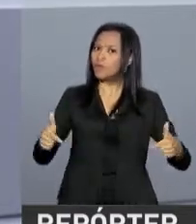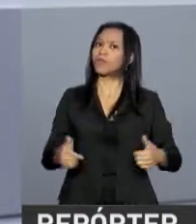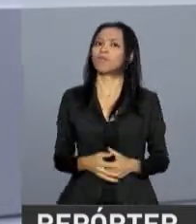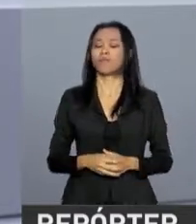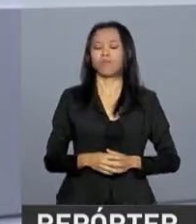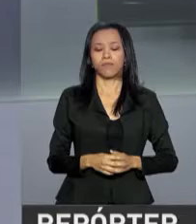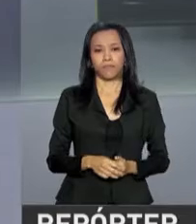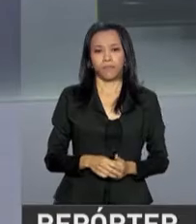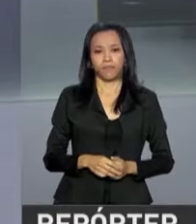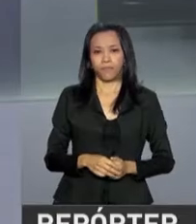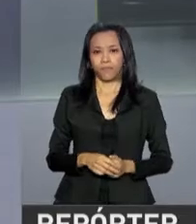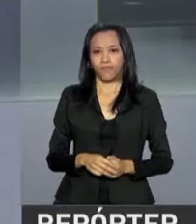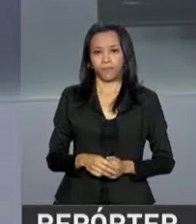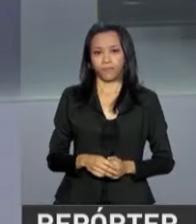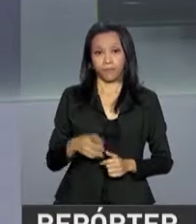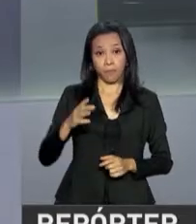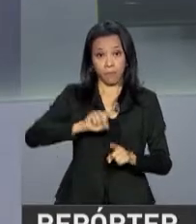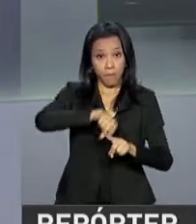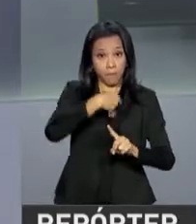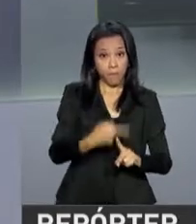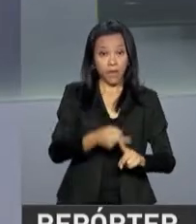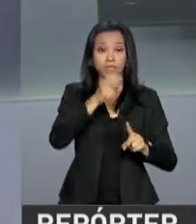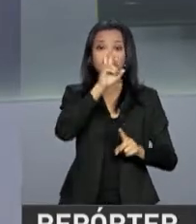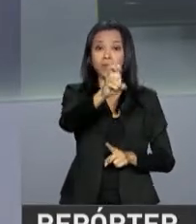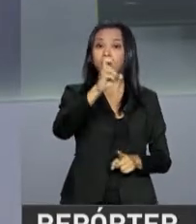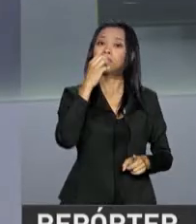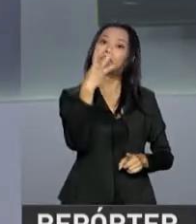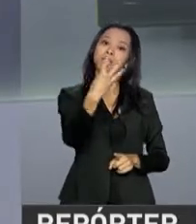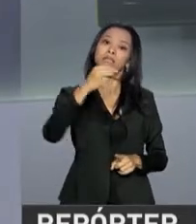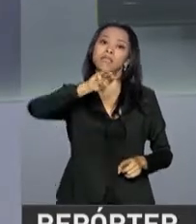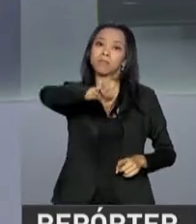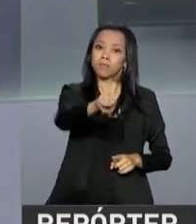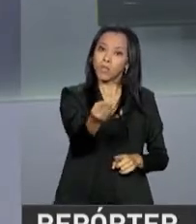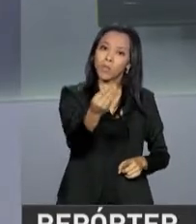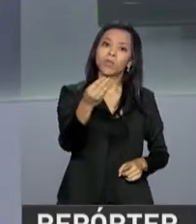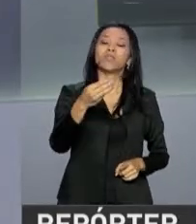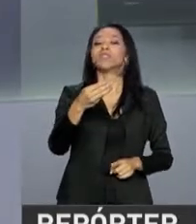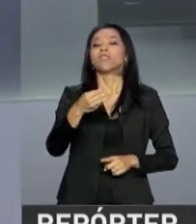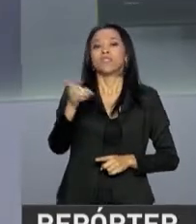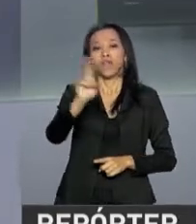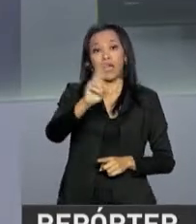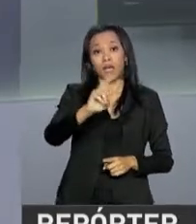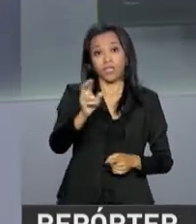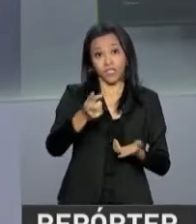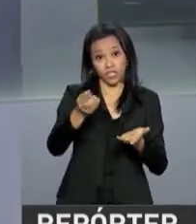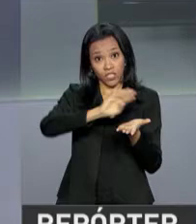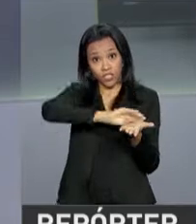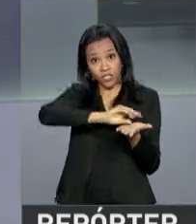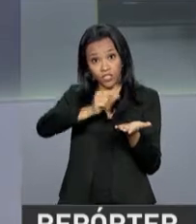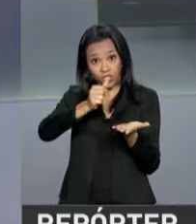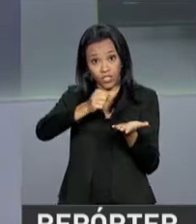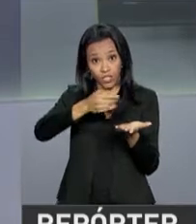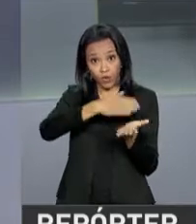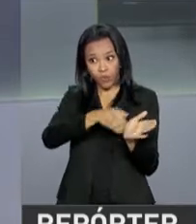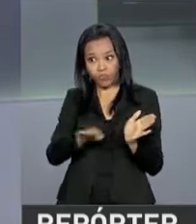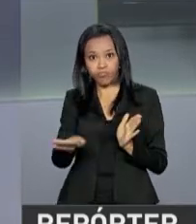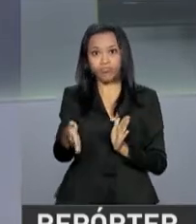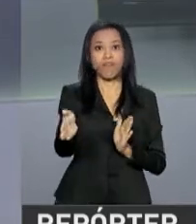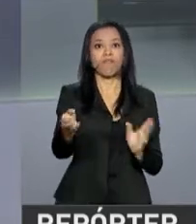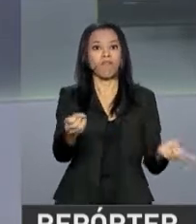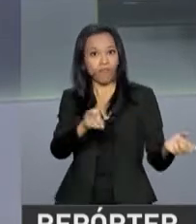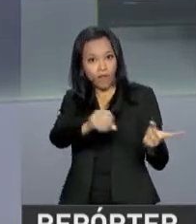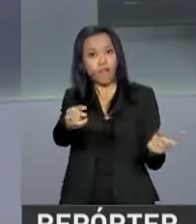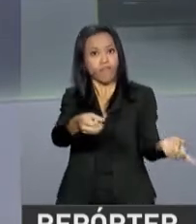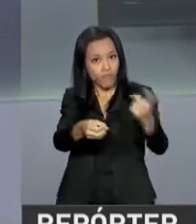negócios mais de 53 milhões de reais desviados por empresas de publicidade vão voltar para os